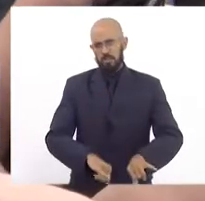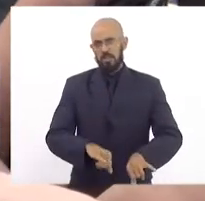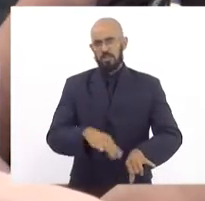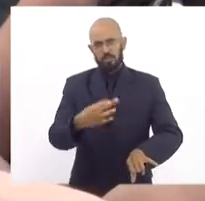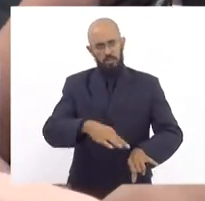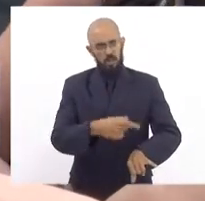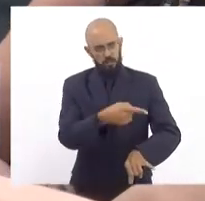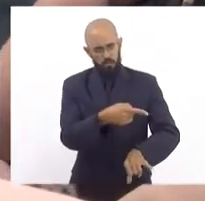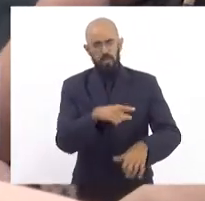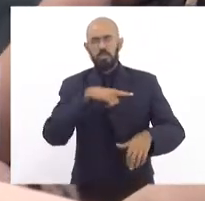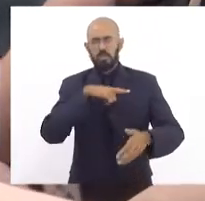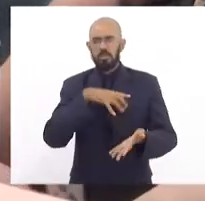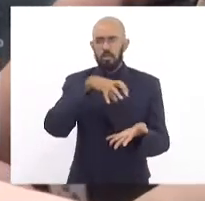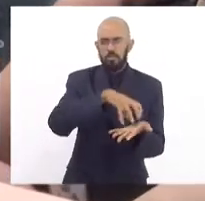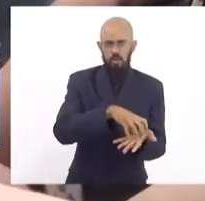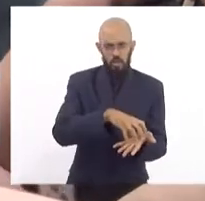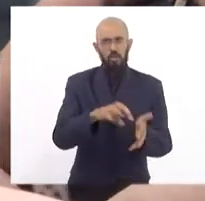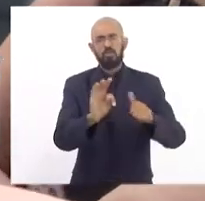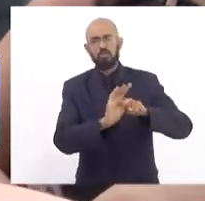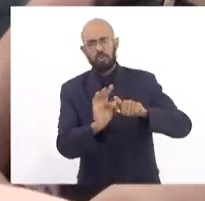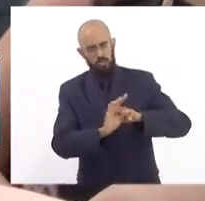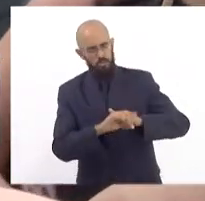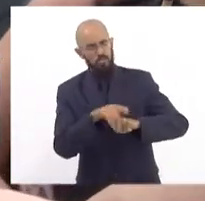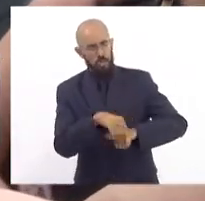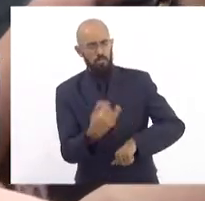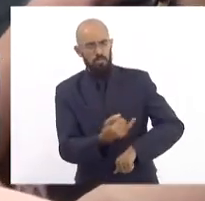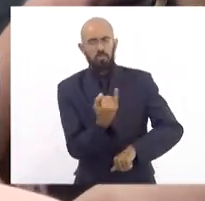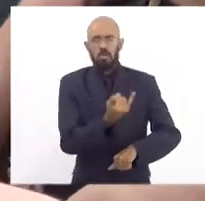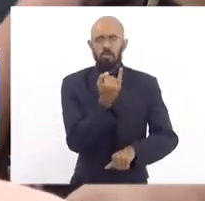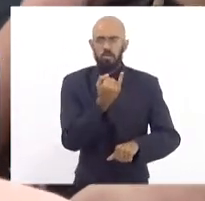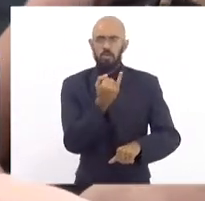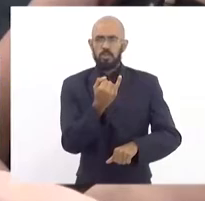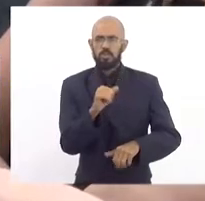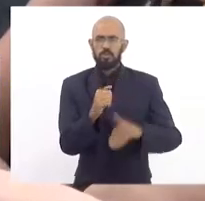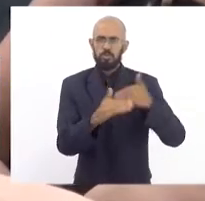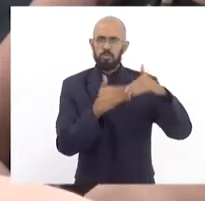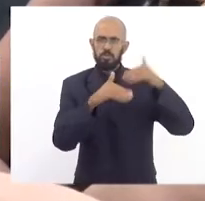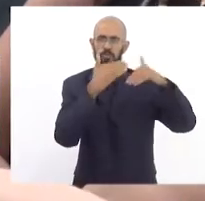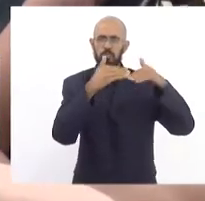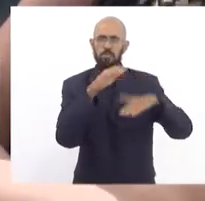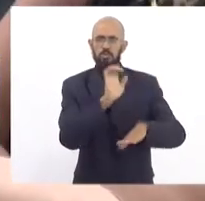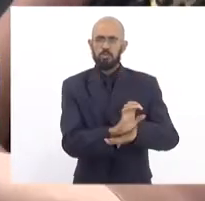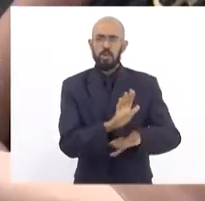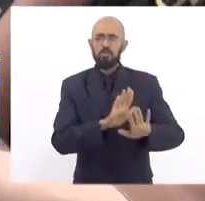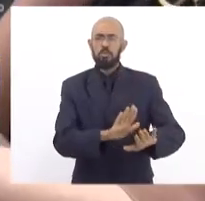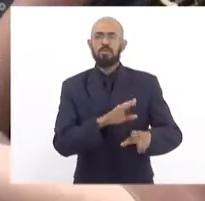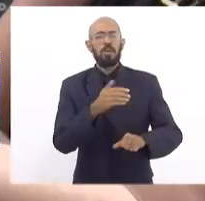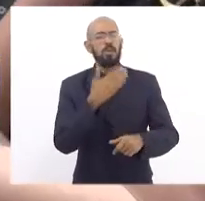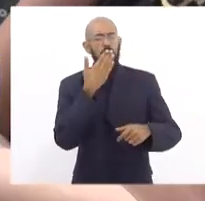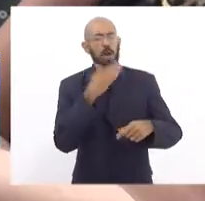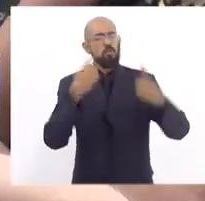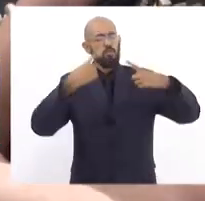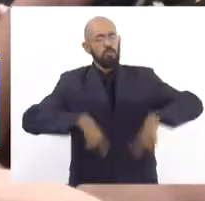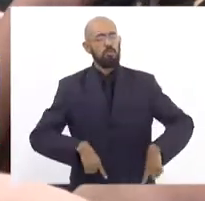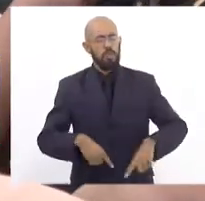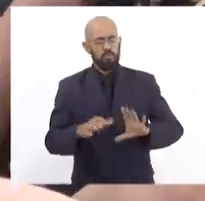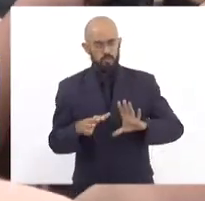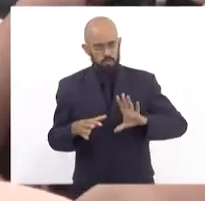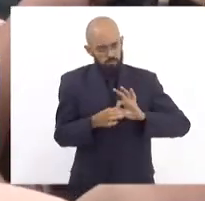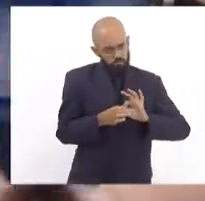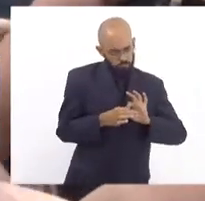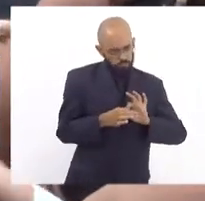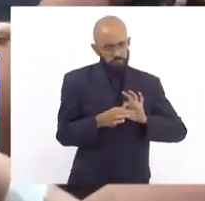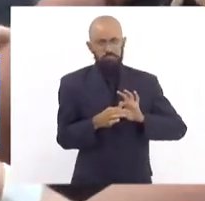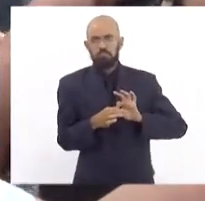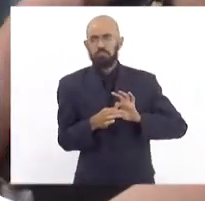de tecnologia e pesquisa, né? Importantes para os pilares de desenvolvimento do estado. Qual o desafio de amarrar essas duas